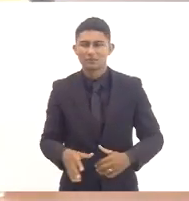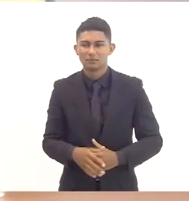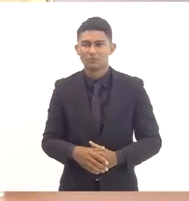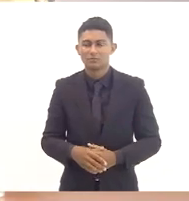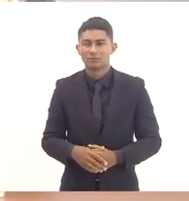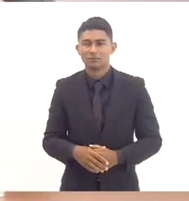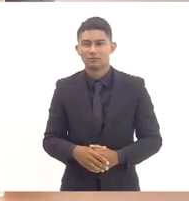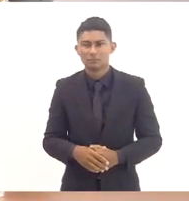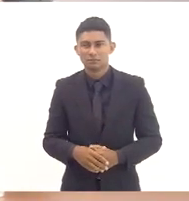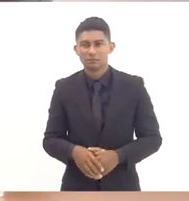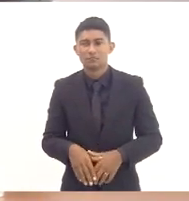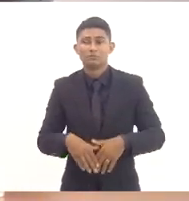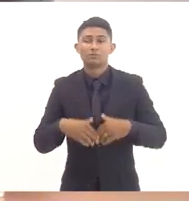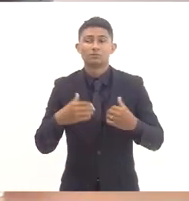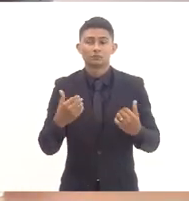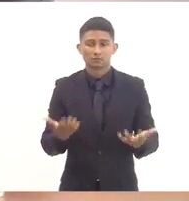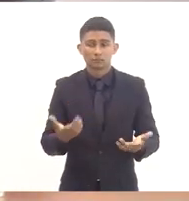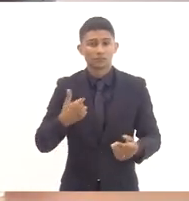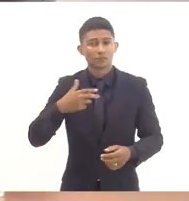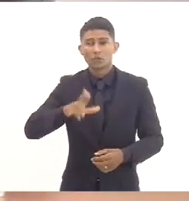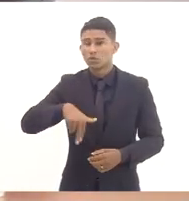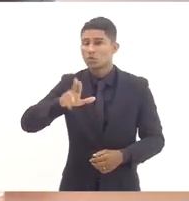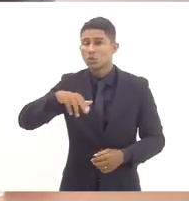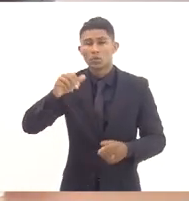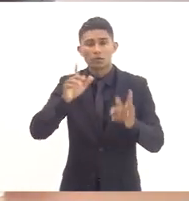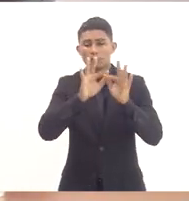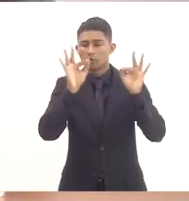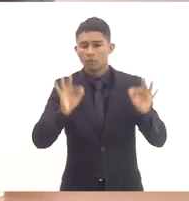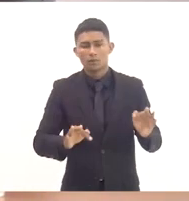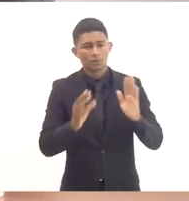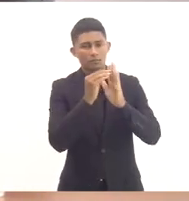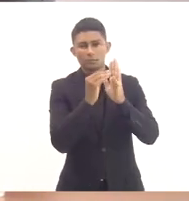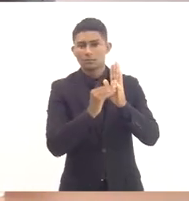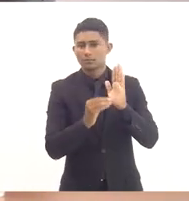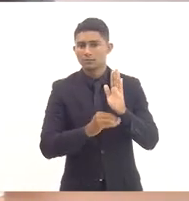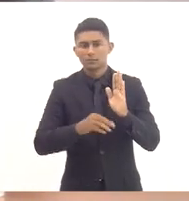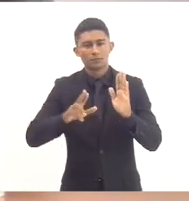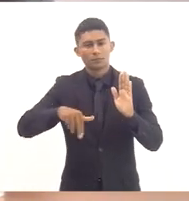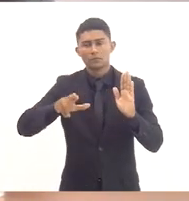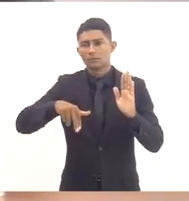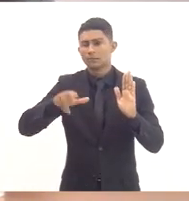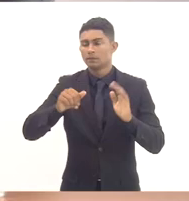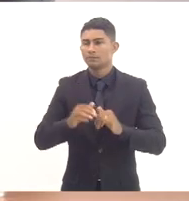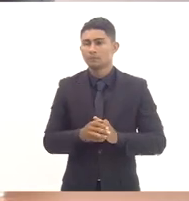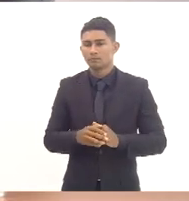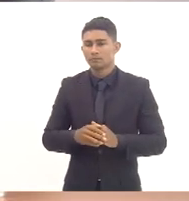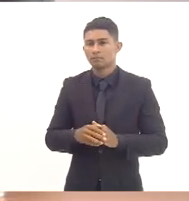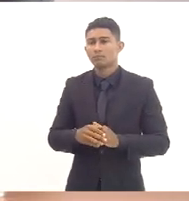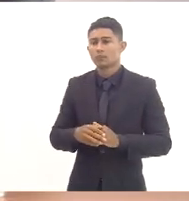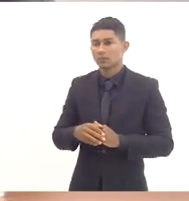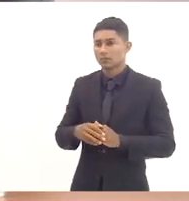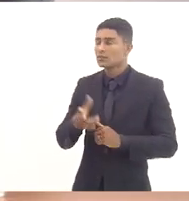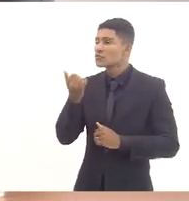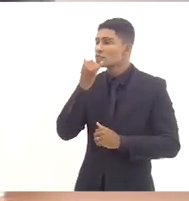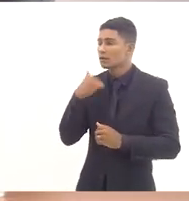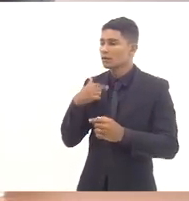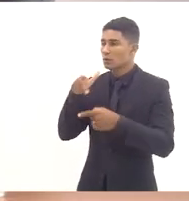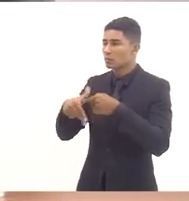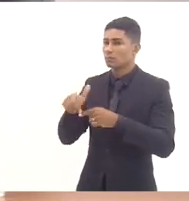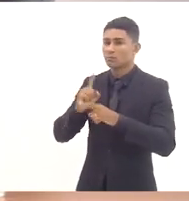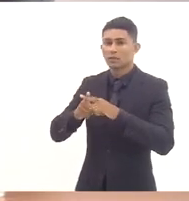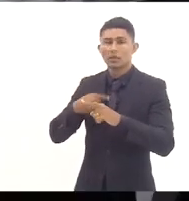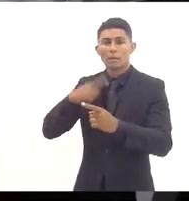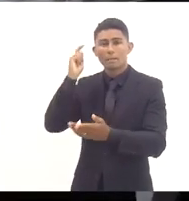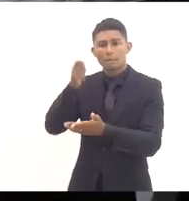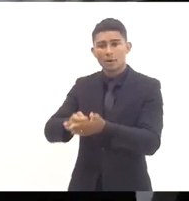aproveitar que você precisa também aí você tem que eu nunca preenchi um meio de fio na vida eu sempre para aí não eu não me lembro às vezes pago inteira desculpas isso aí né porque eu não